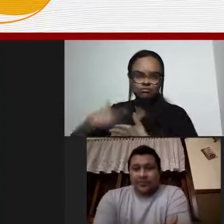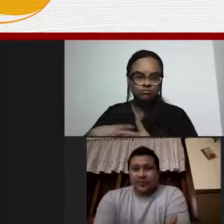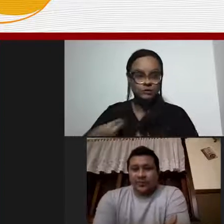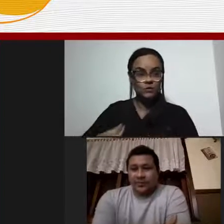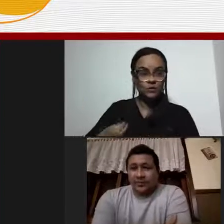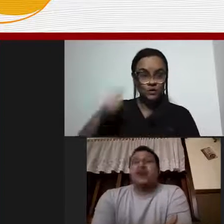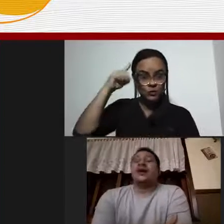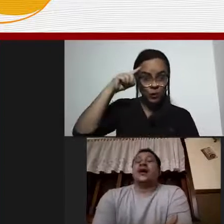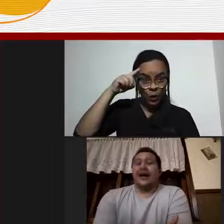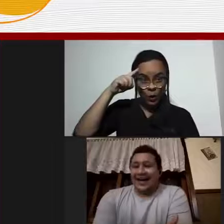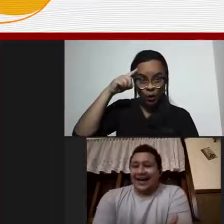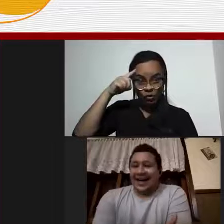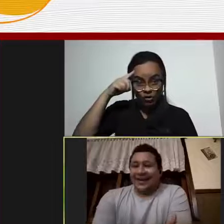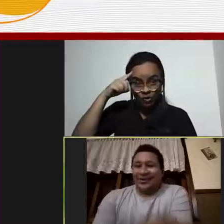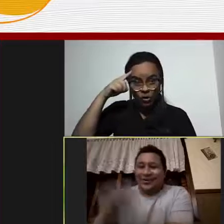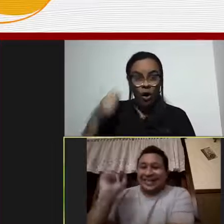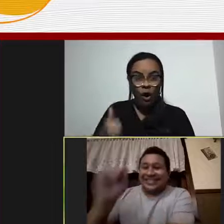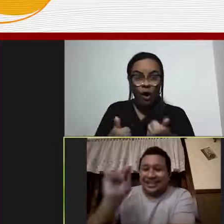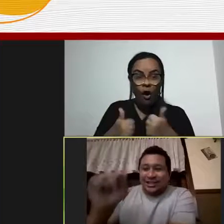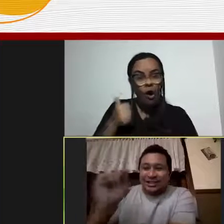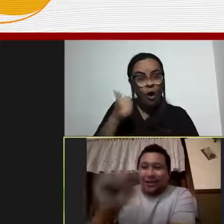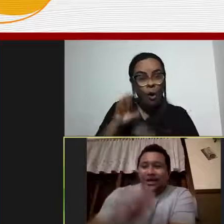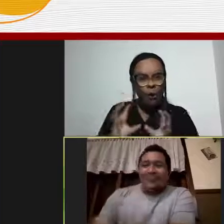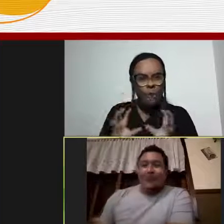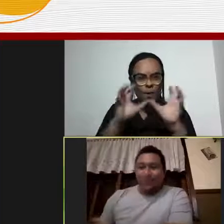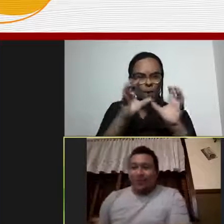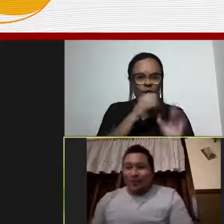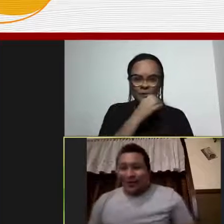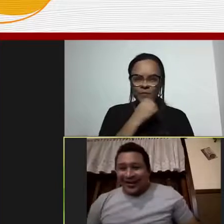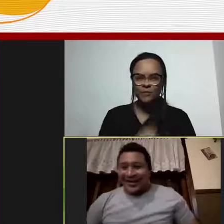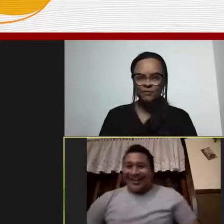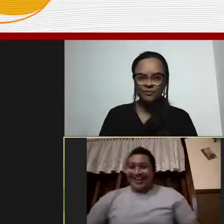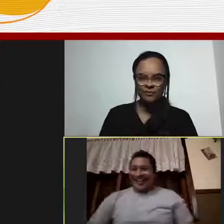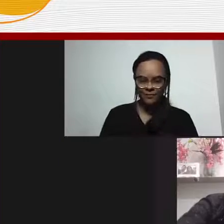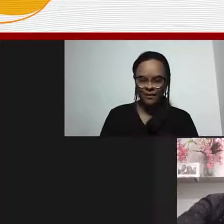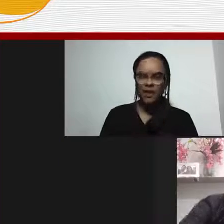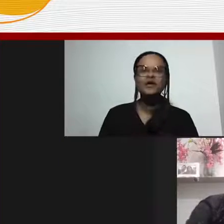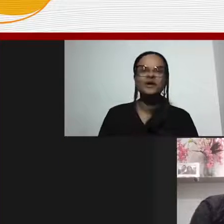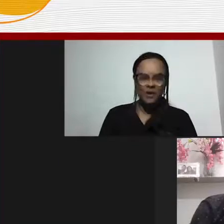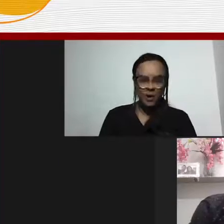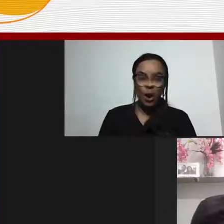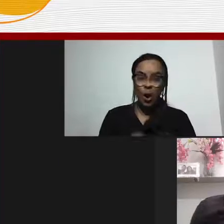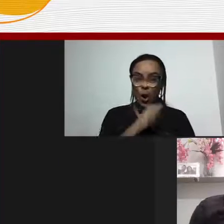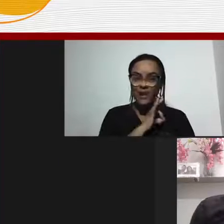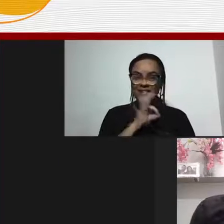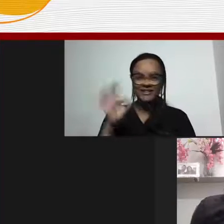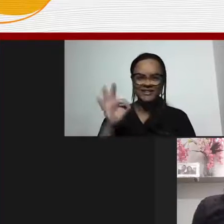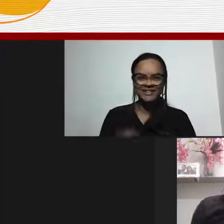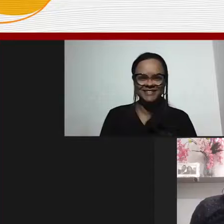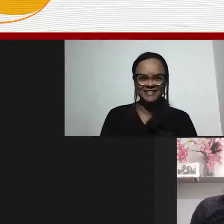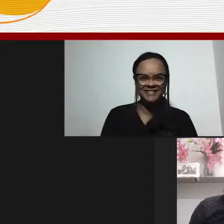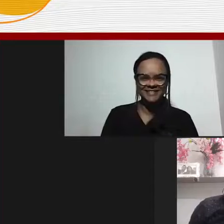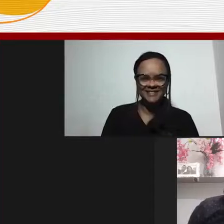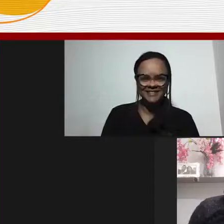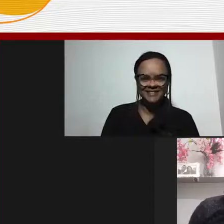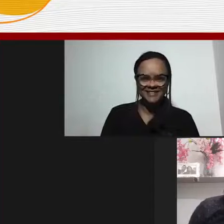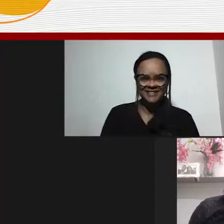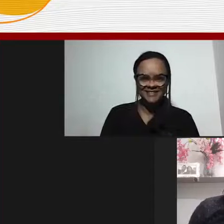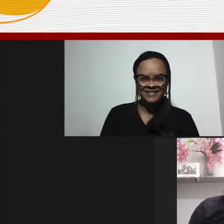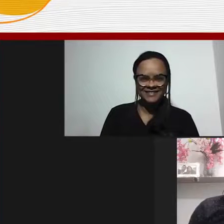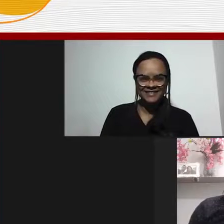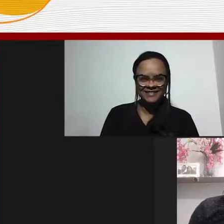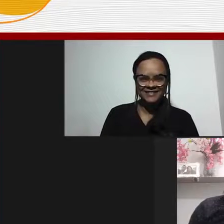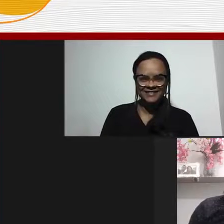futebol. Ah, garoto, essa história é muito boa. Cara, como